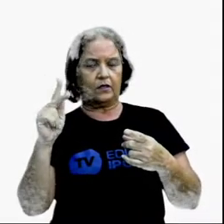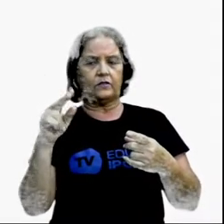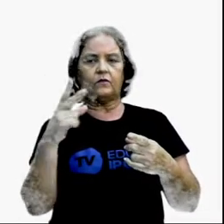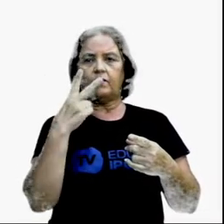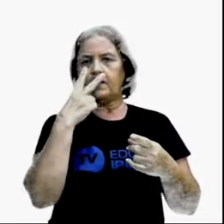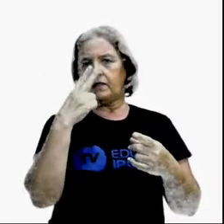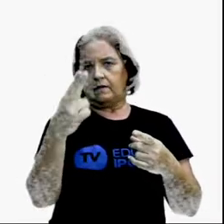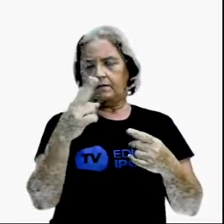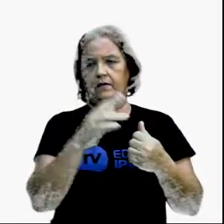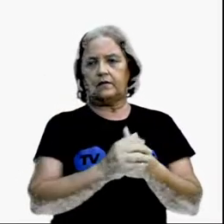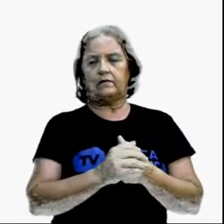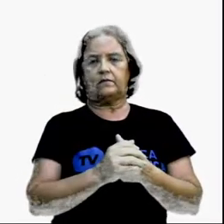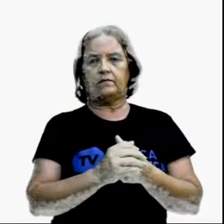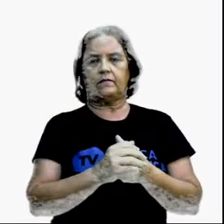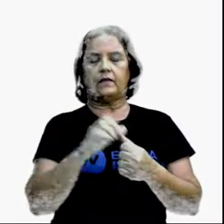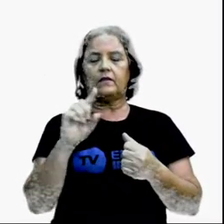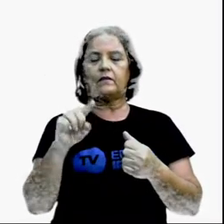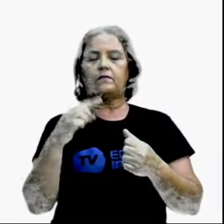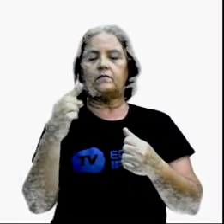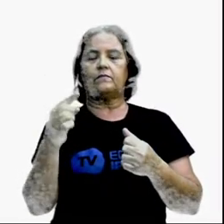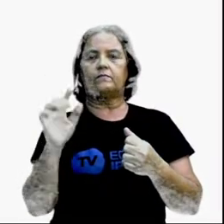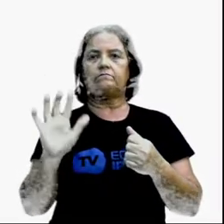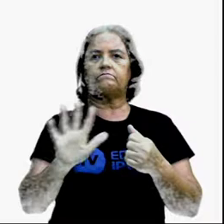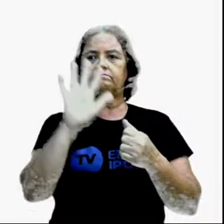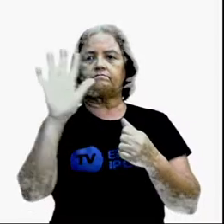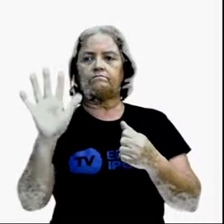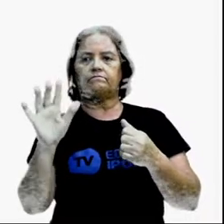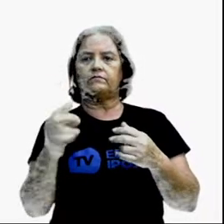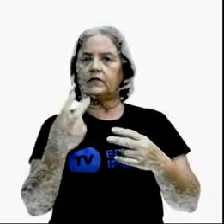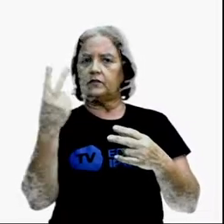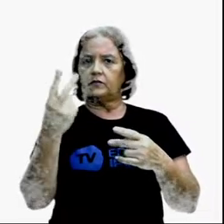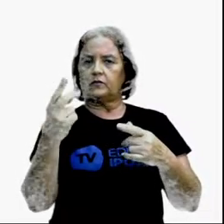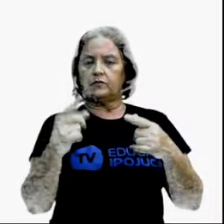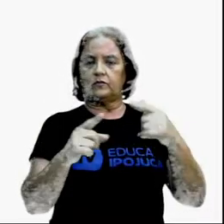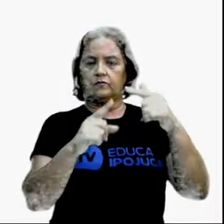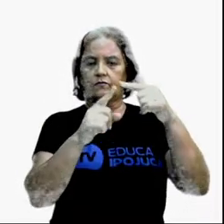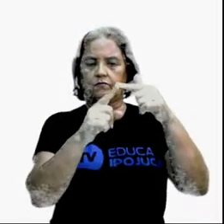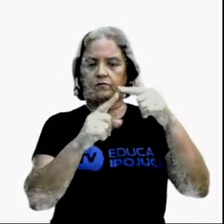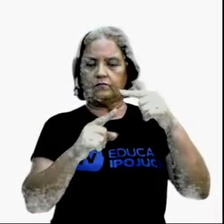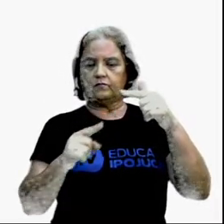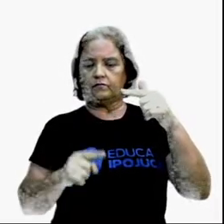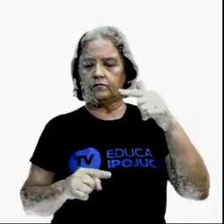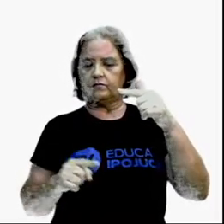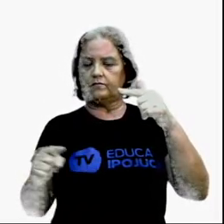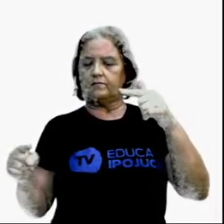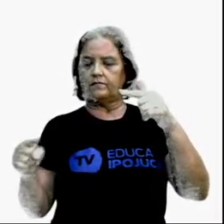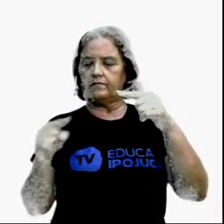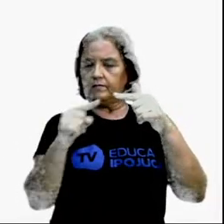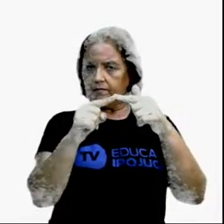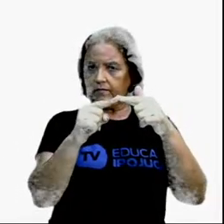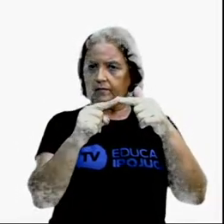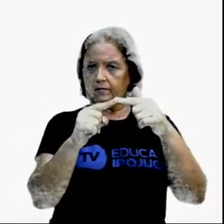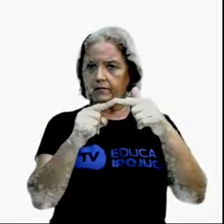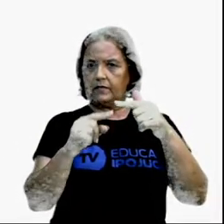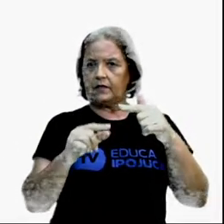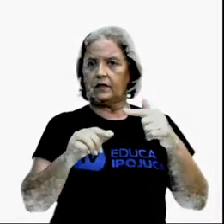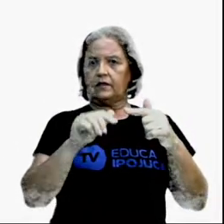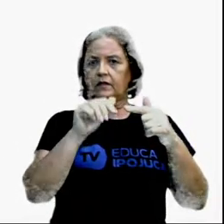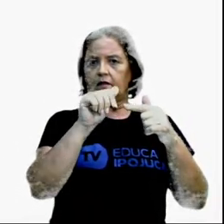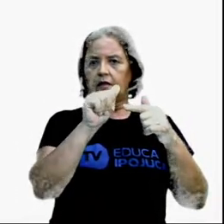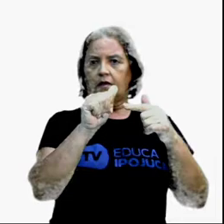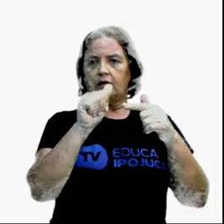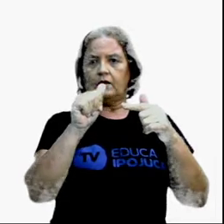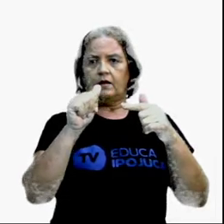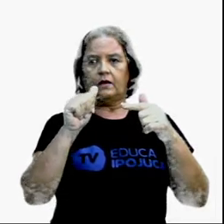imagem. Temos agora dois triângulos. O triângulo ADF